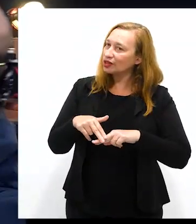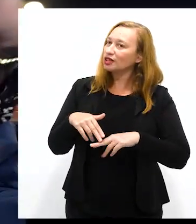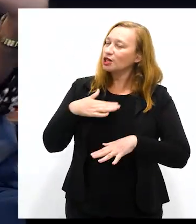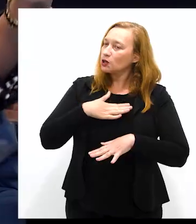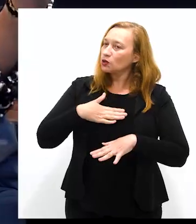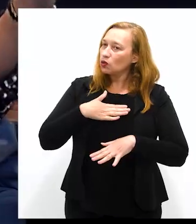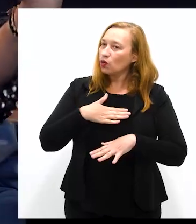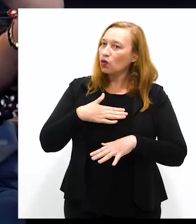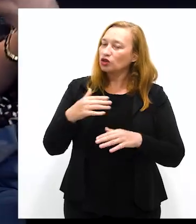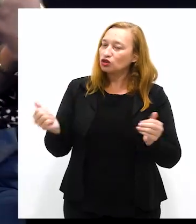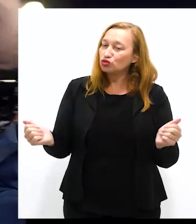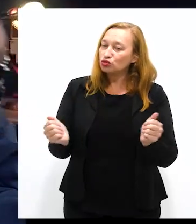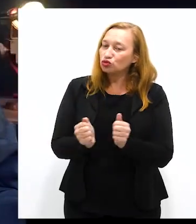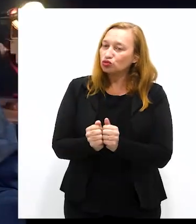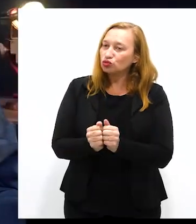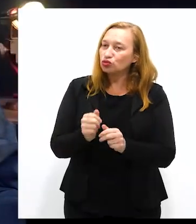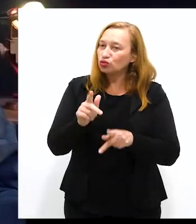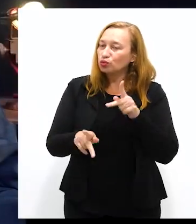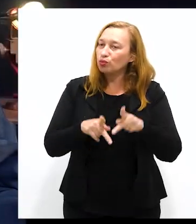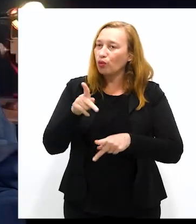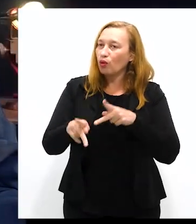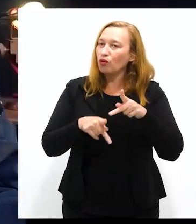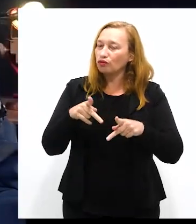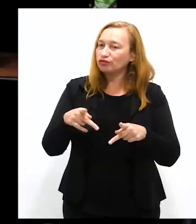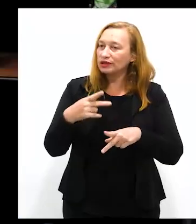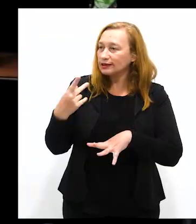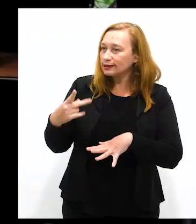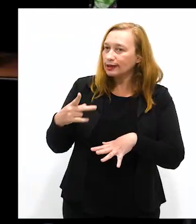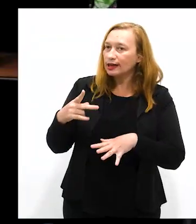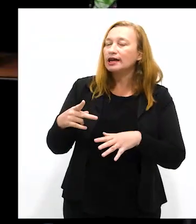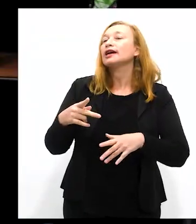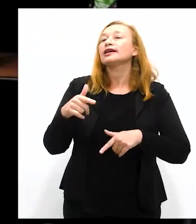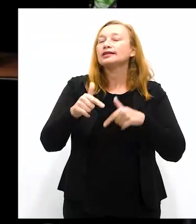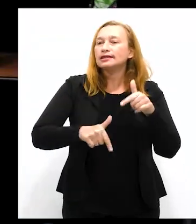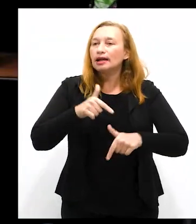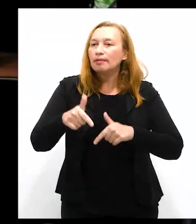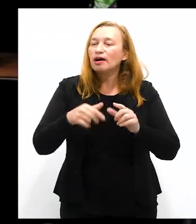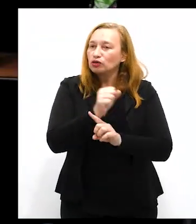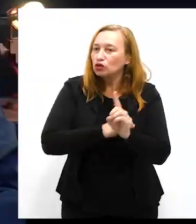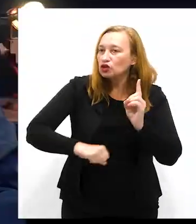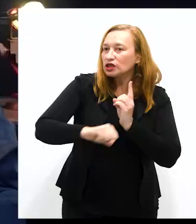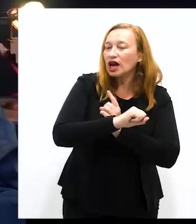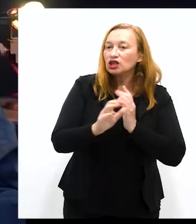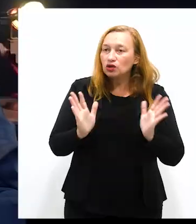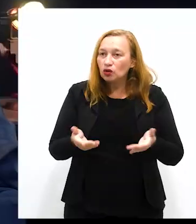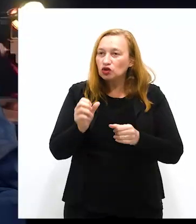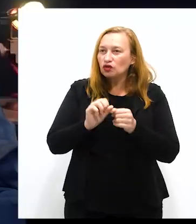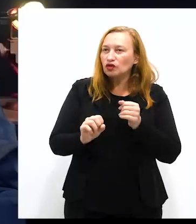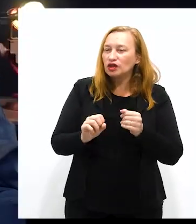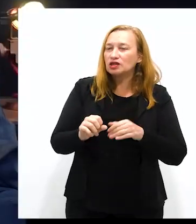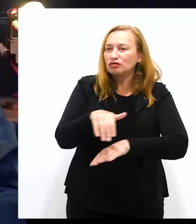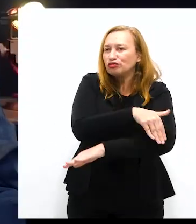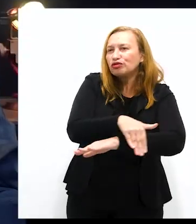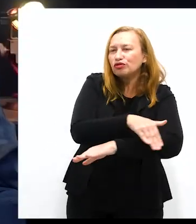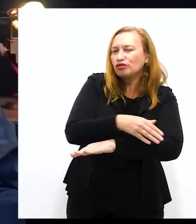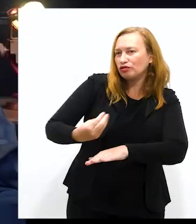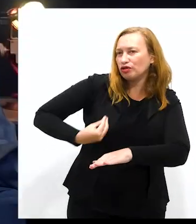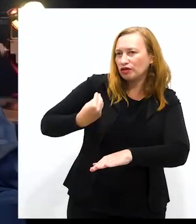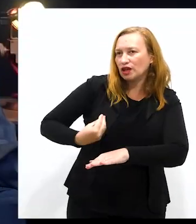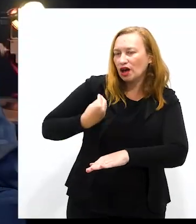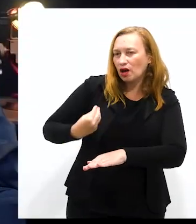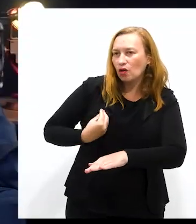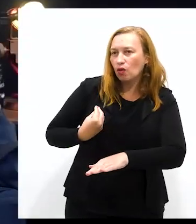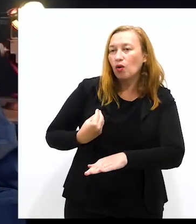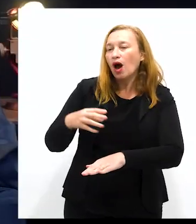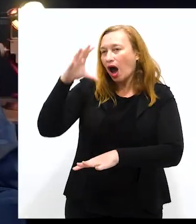por isso que ele tem tanta aquela comunidade ali em volta dele. É um trabalho muito bonito. Esse trabalho social que hoje eu faço, com morador em situação